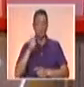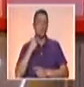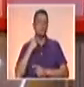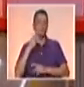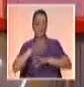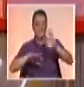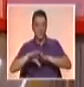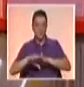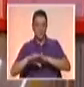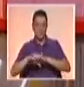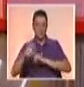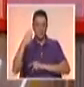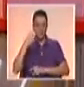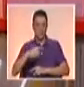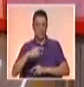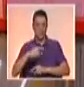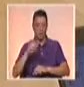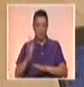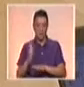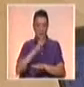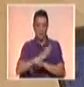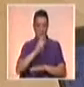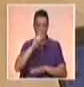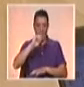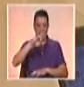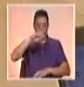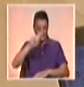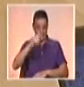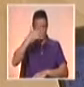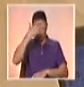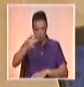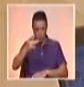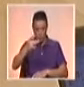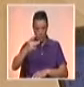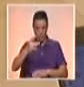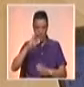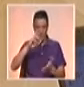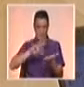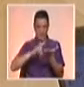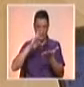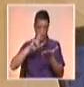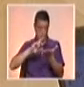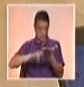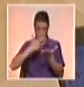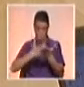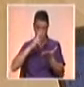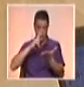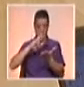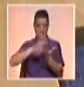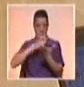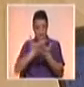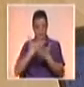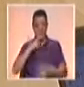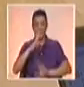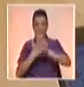fez? Ora, foi na ESE Setúbal, portanto, sim, o curso era Tradutor e Intérprete de Língua Gestual Portuguesa. Uhum. Na altura era... Um